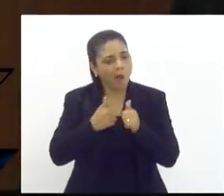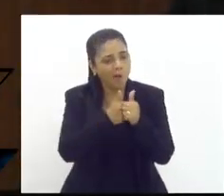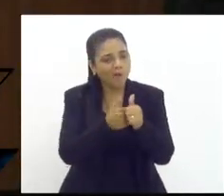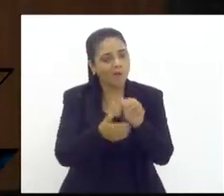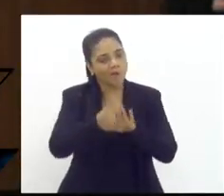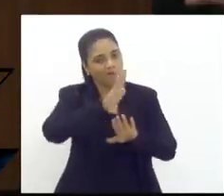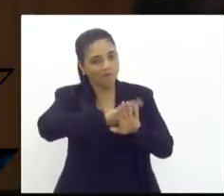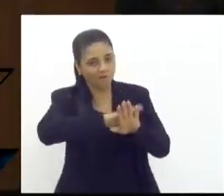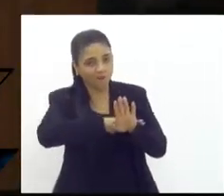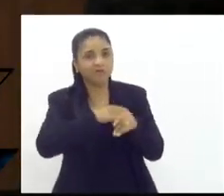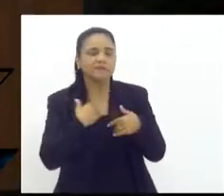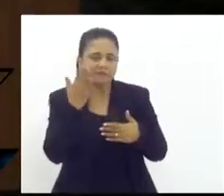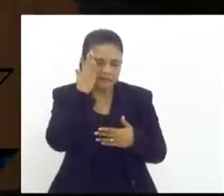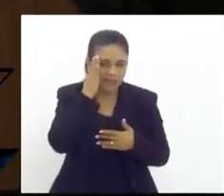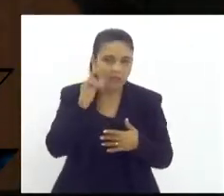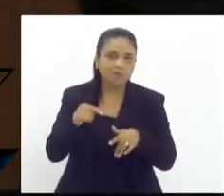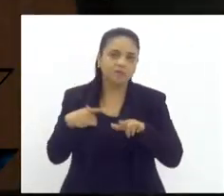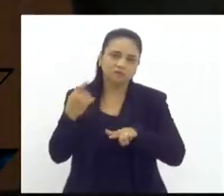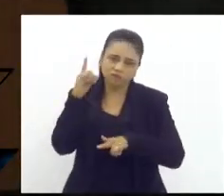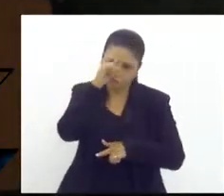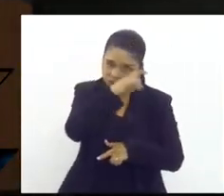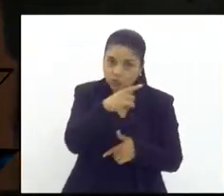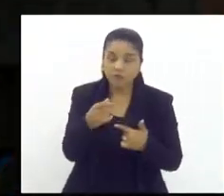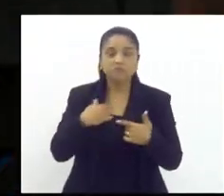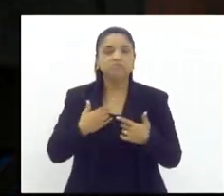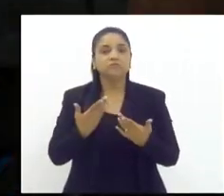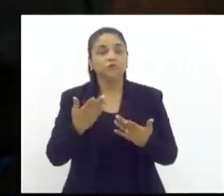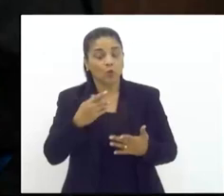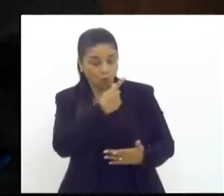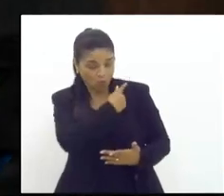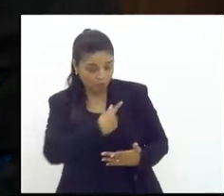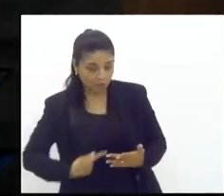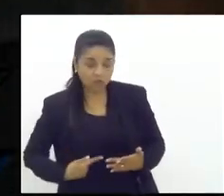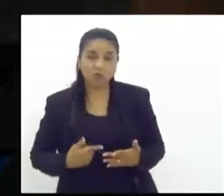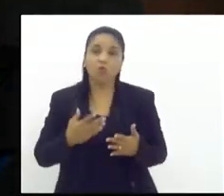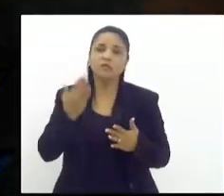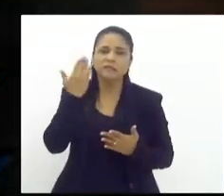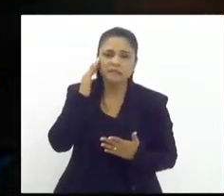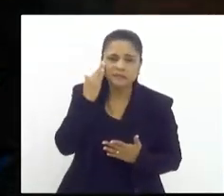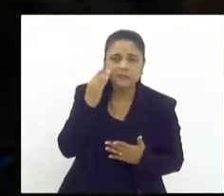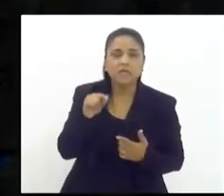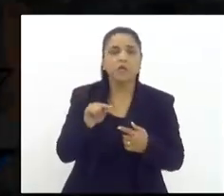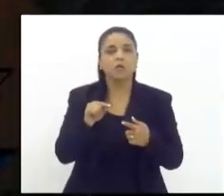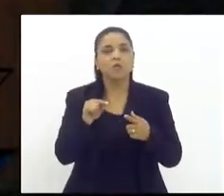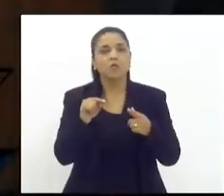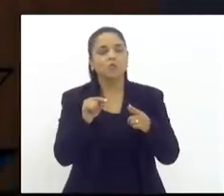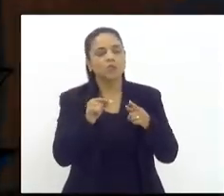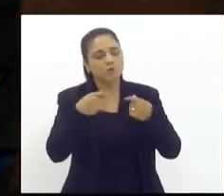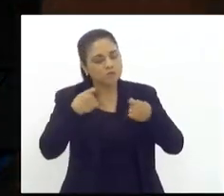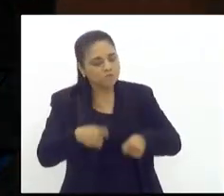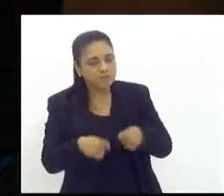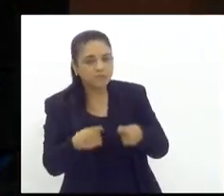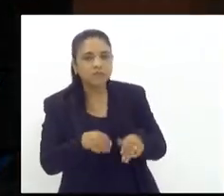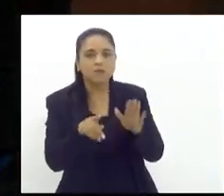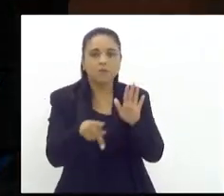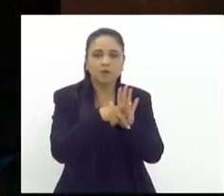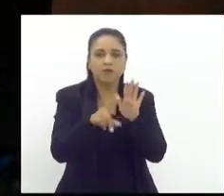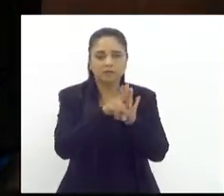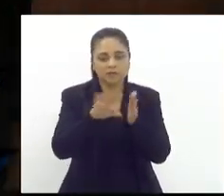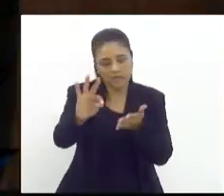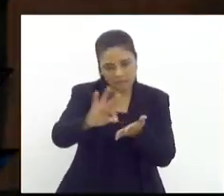mas a gente conseguiu e eu tenho certeza que o governador vai entender a necessidade desse programa e vai cantar para estar funcionando logo